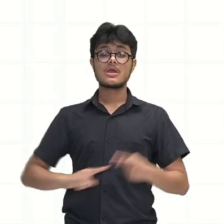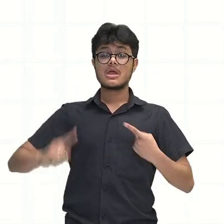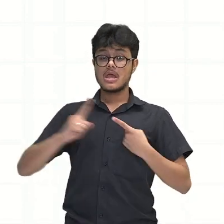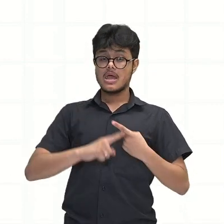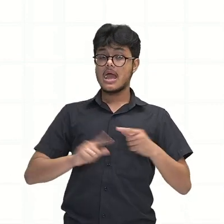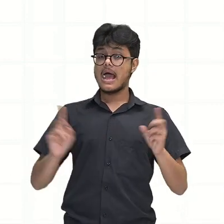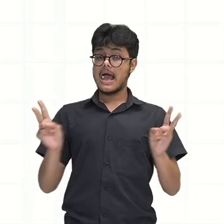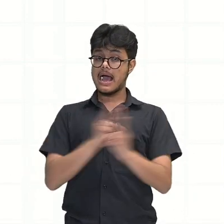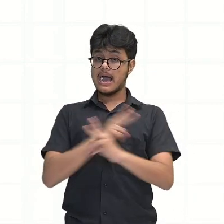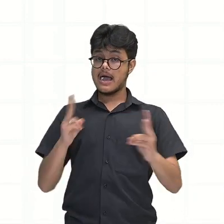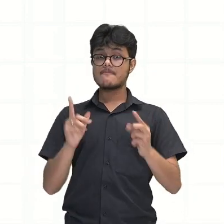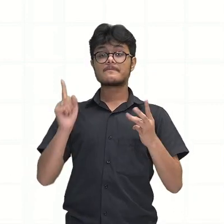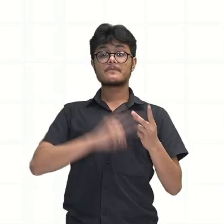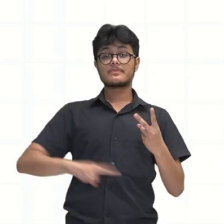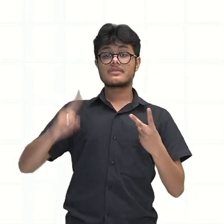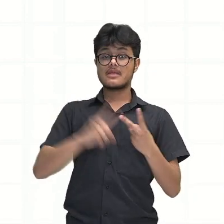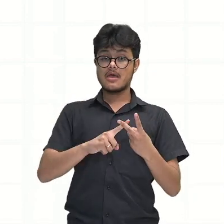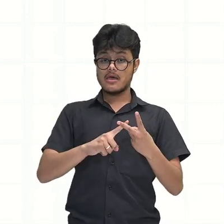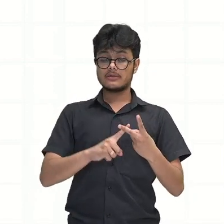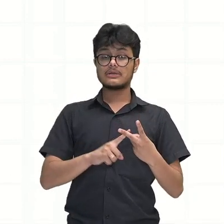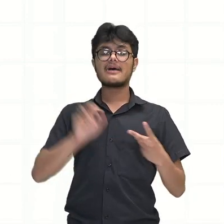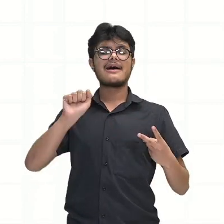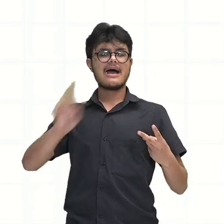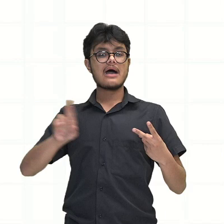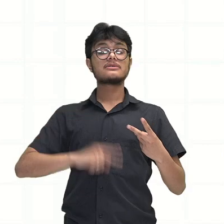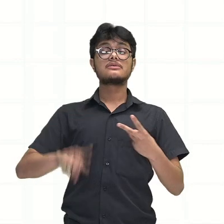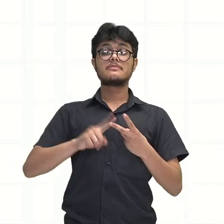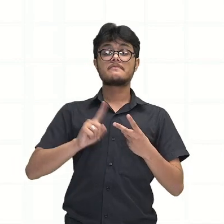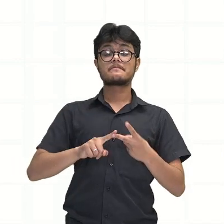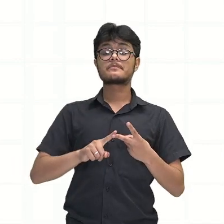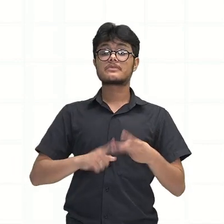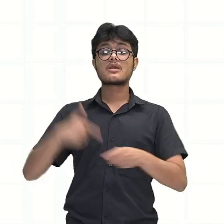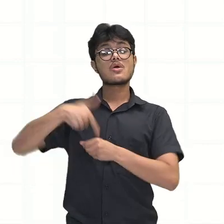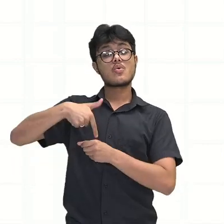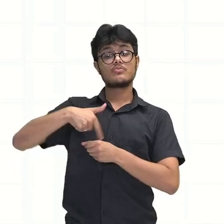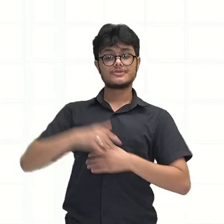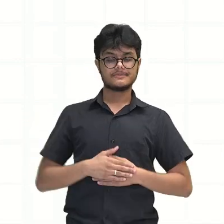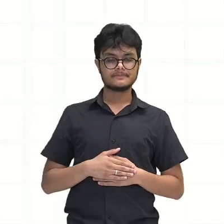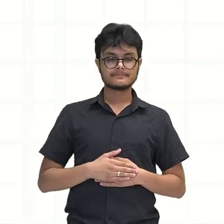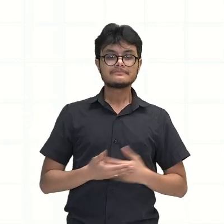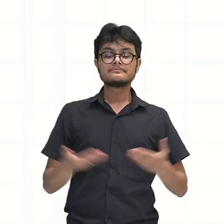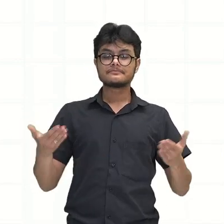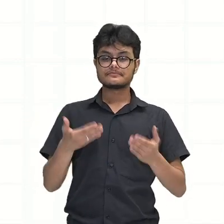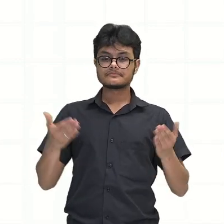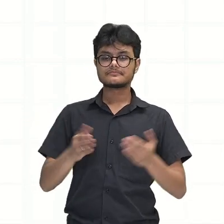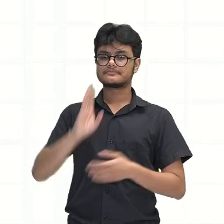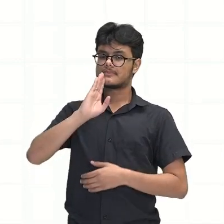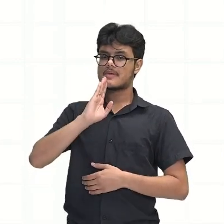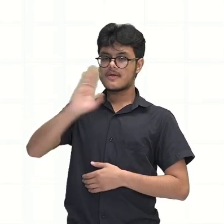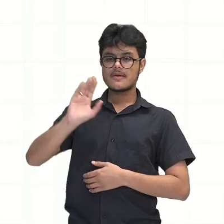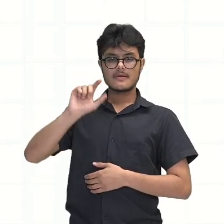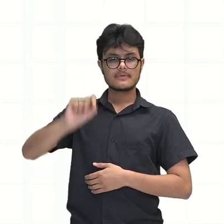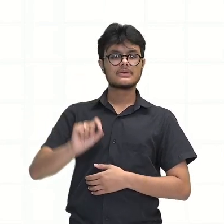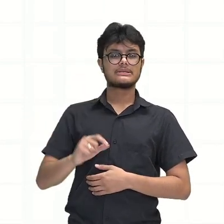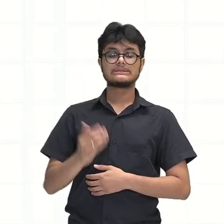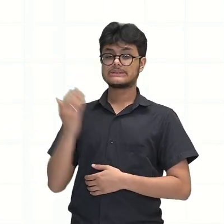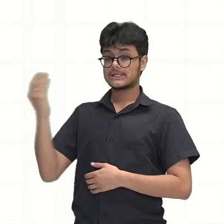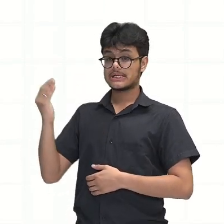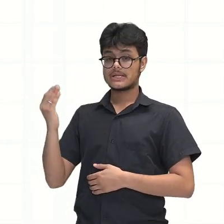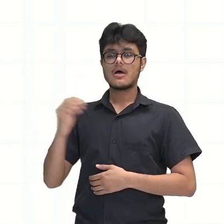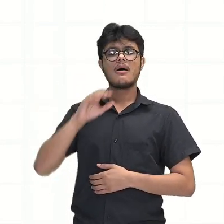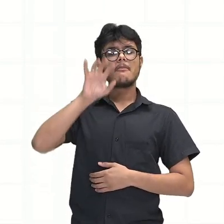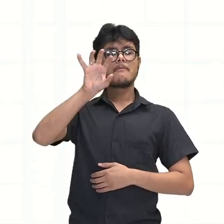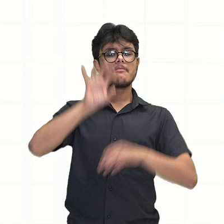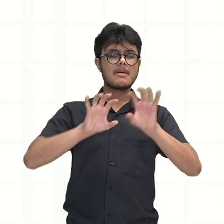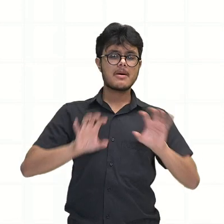e combustível, certo? E agora eu vou mostrar para vocês as principais estruturas